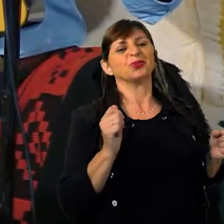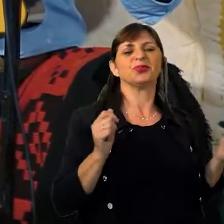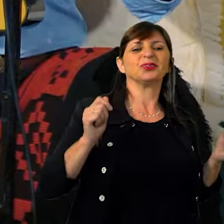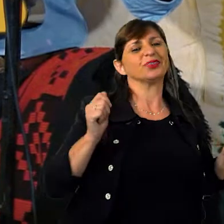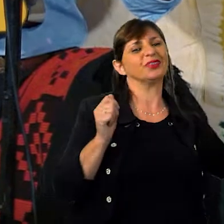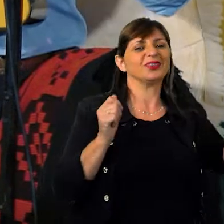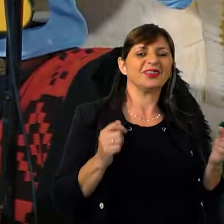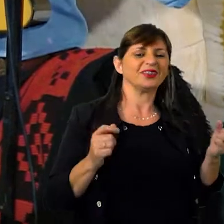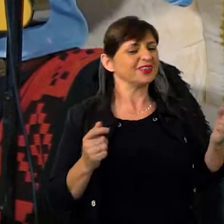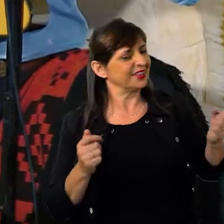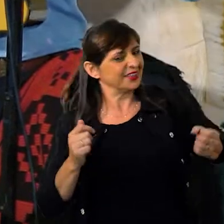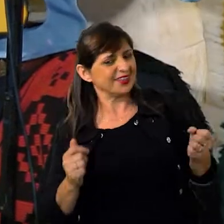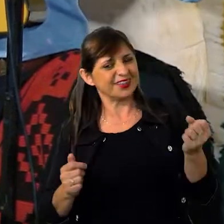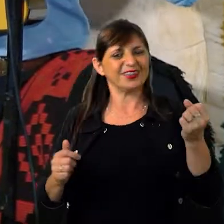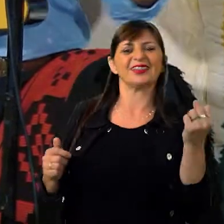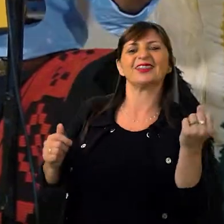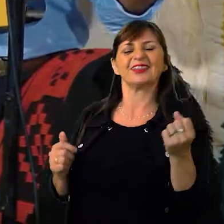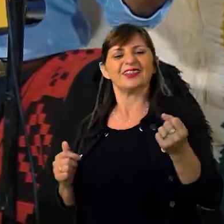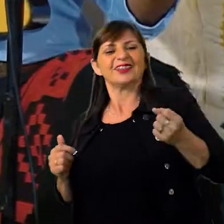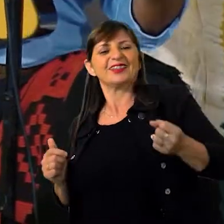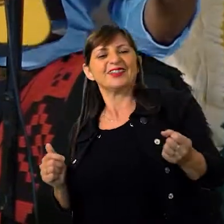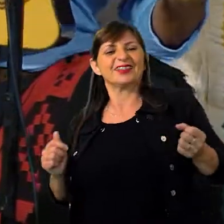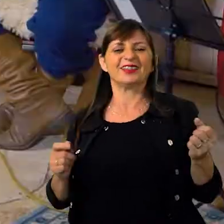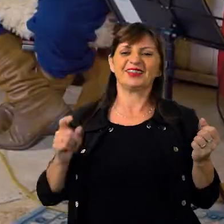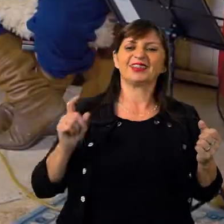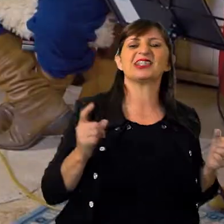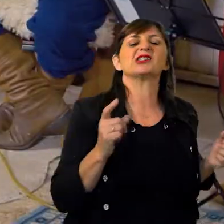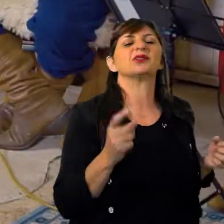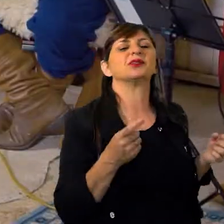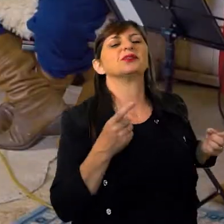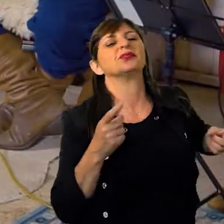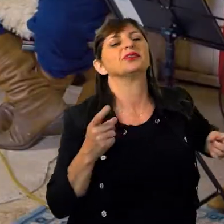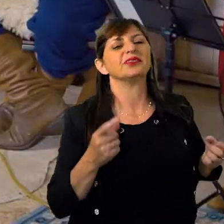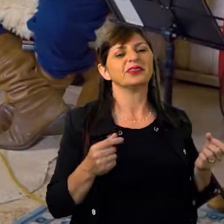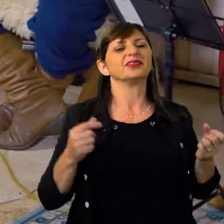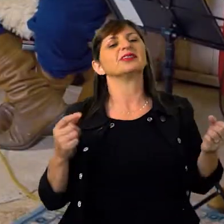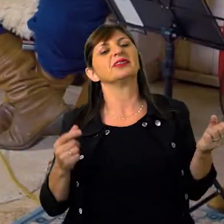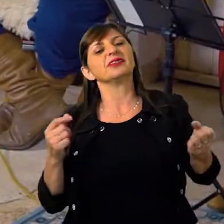que ele contou na guitarra e